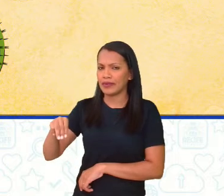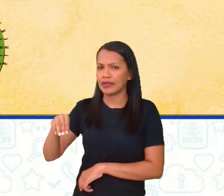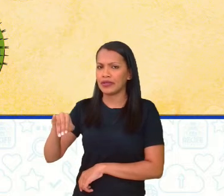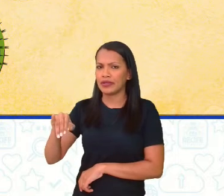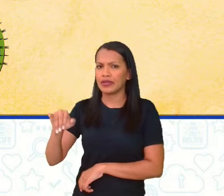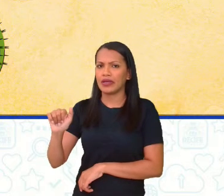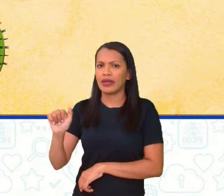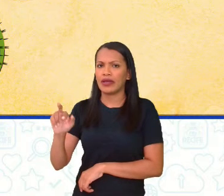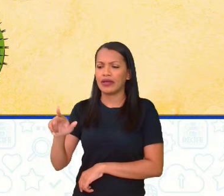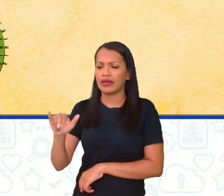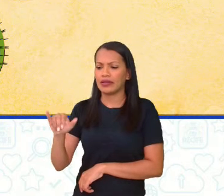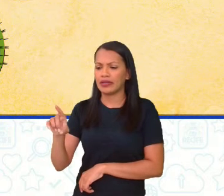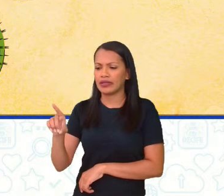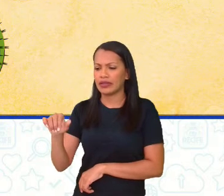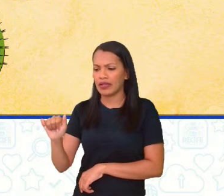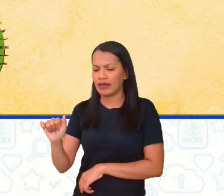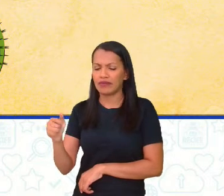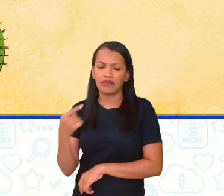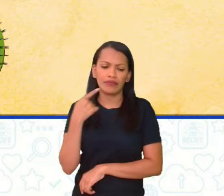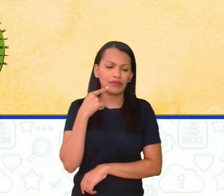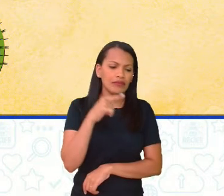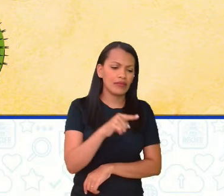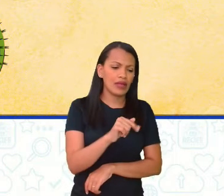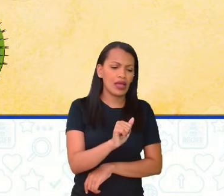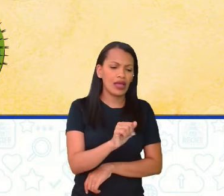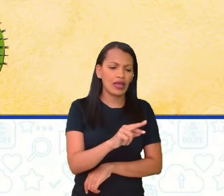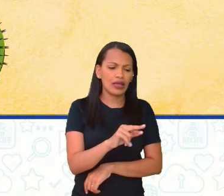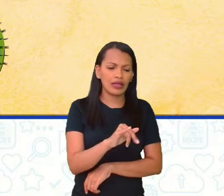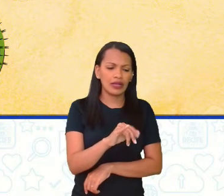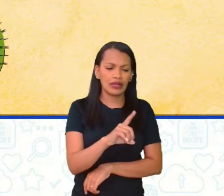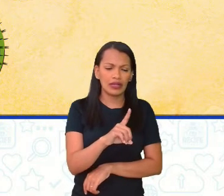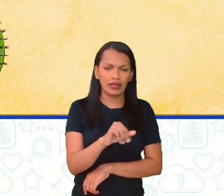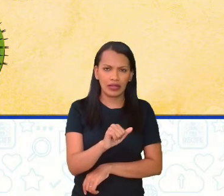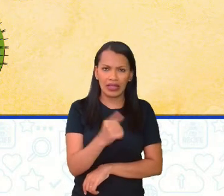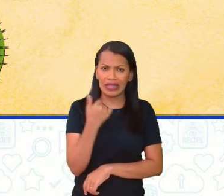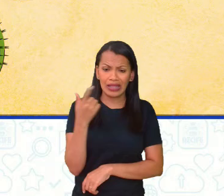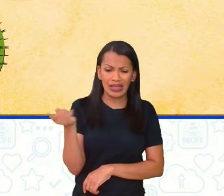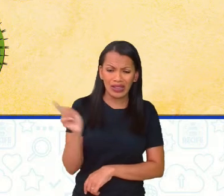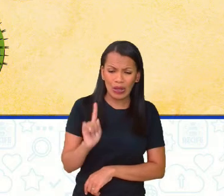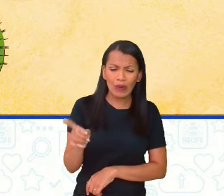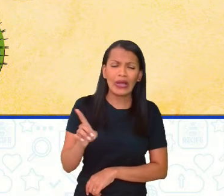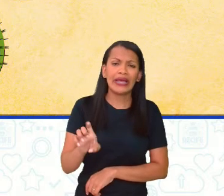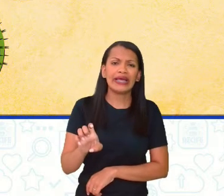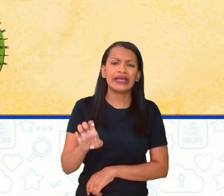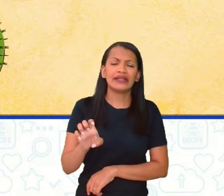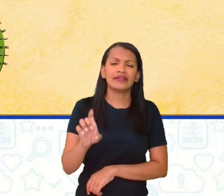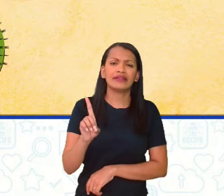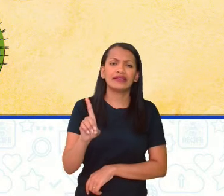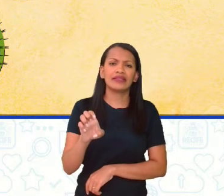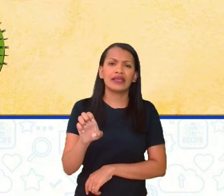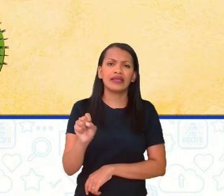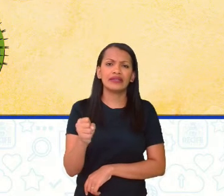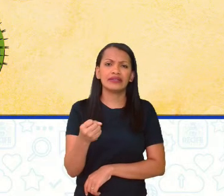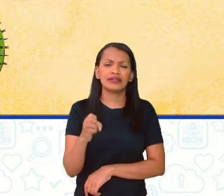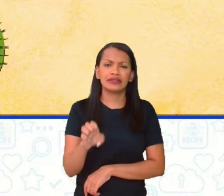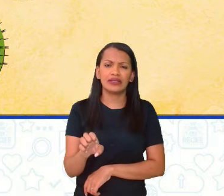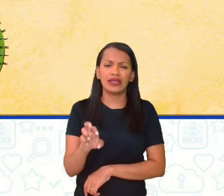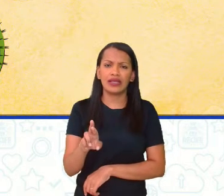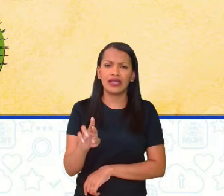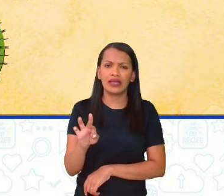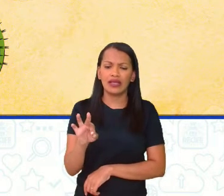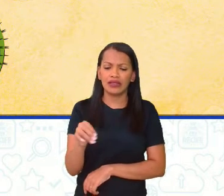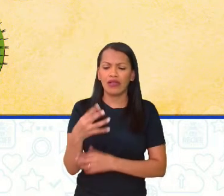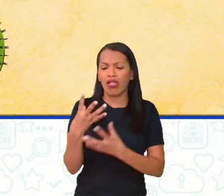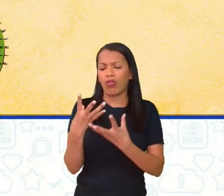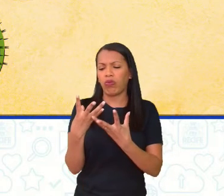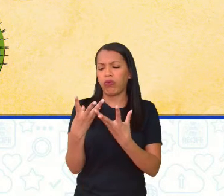né? Biologicamente falando. Por quê? No deserto, para ser desértico, a região ela tem que ter, entre outras características,